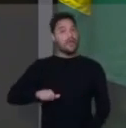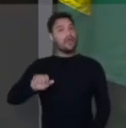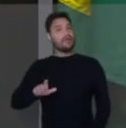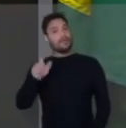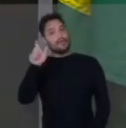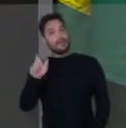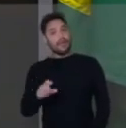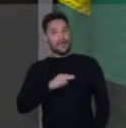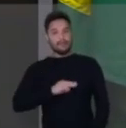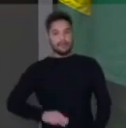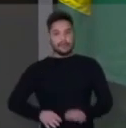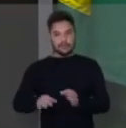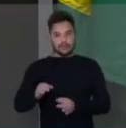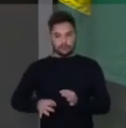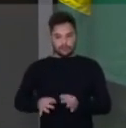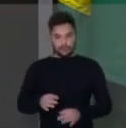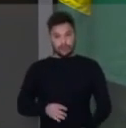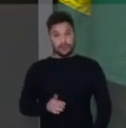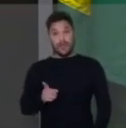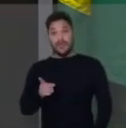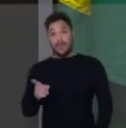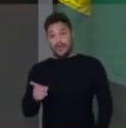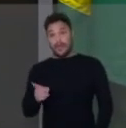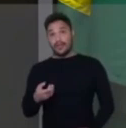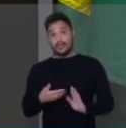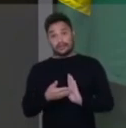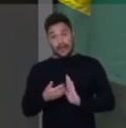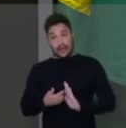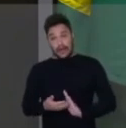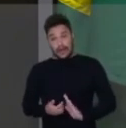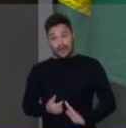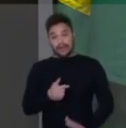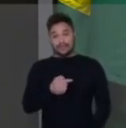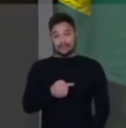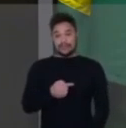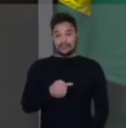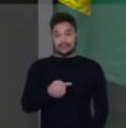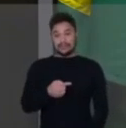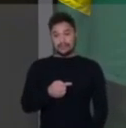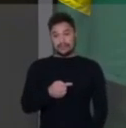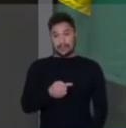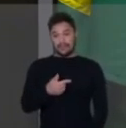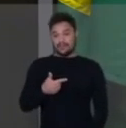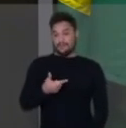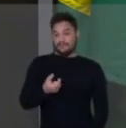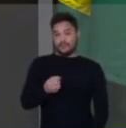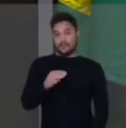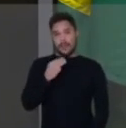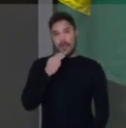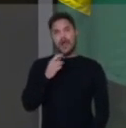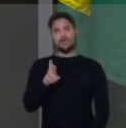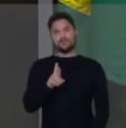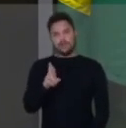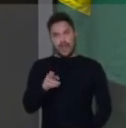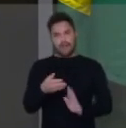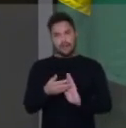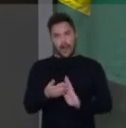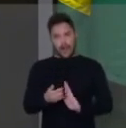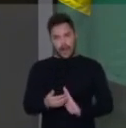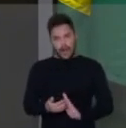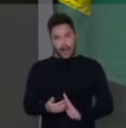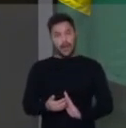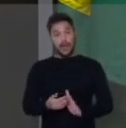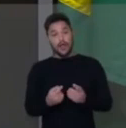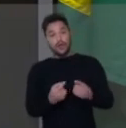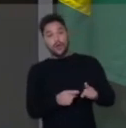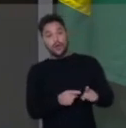ministro da Justiça. Uma pessoa que cortou 720 milhões de reais contra o combate